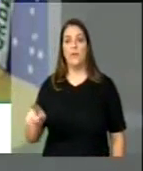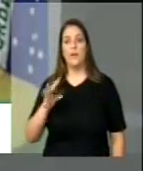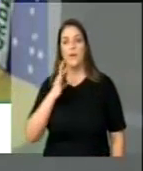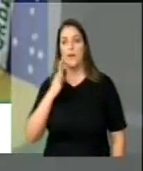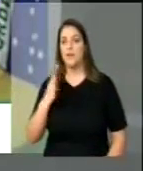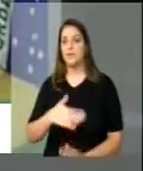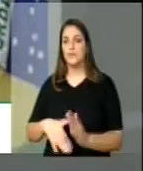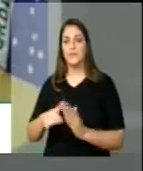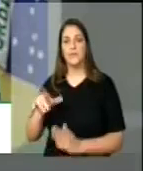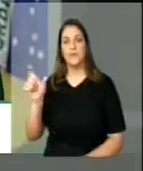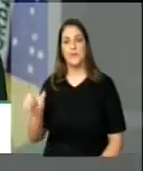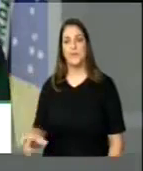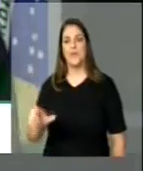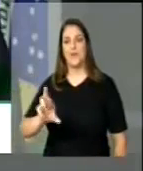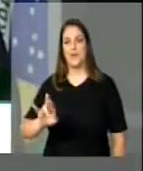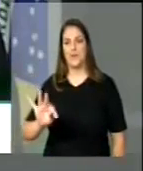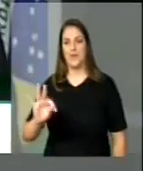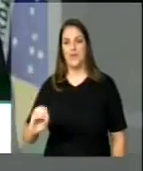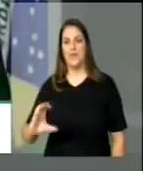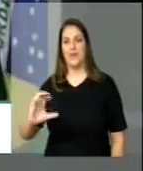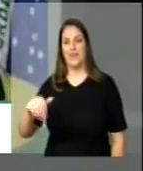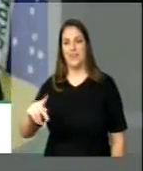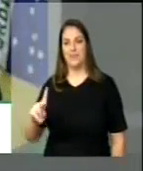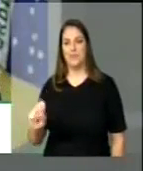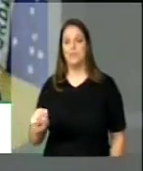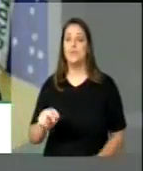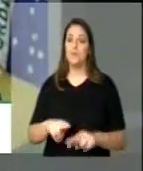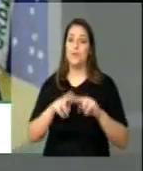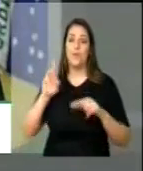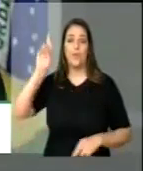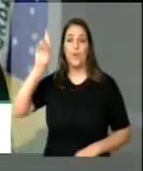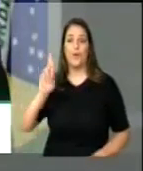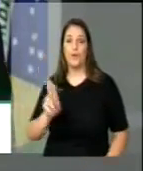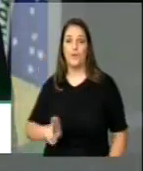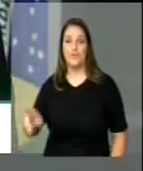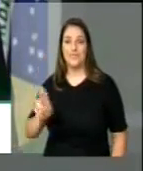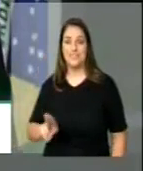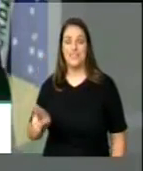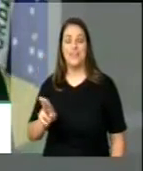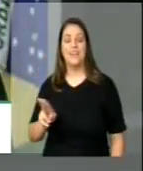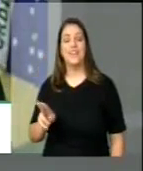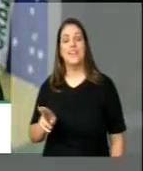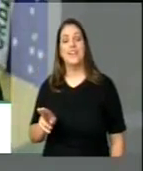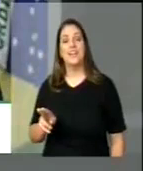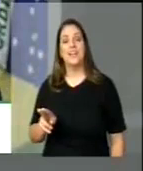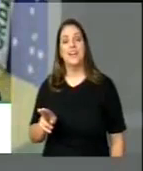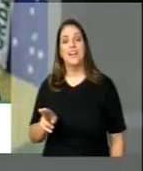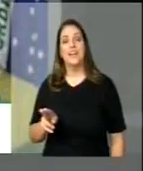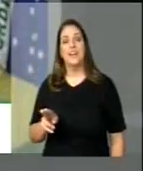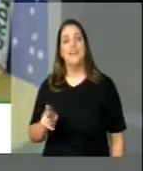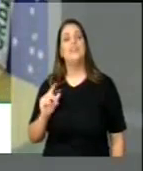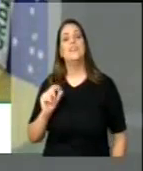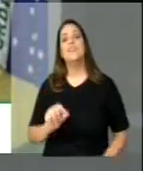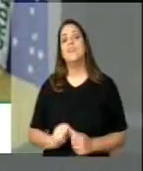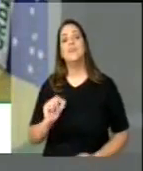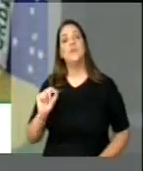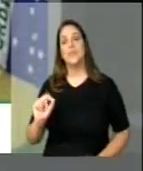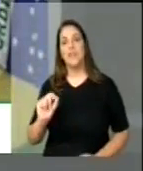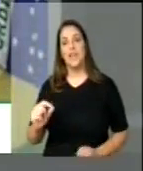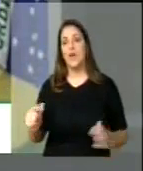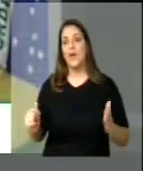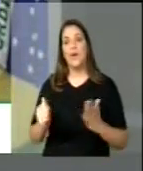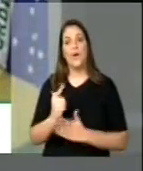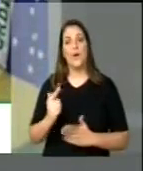Campos. Tanto que o dono da universidade, o doutor Eurovisto, eles compraram todo o acervo, a